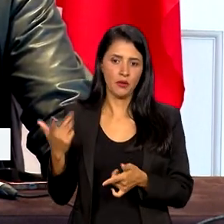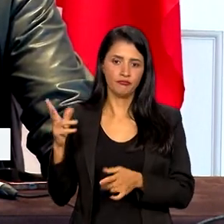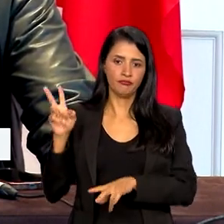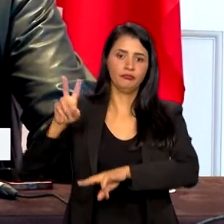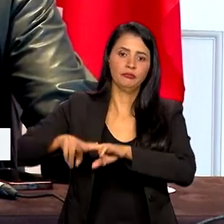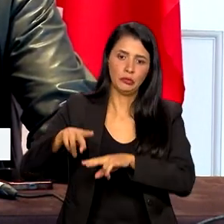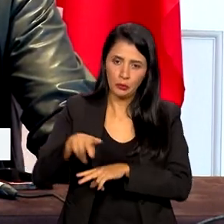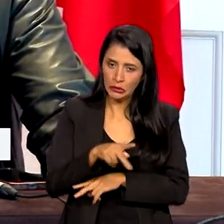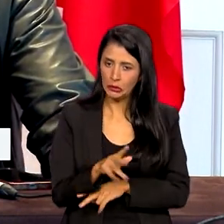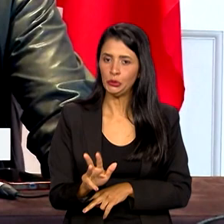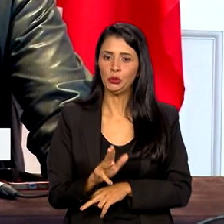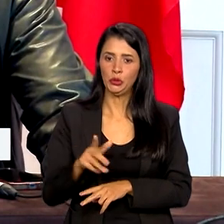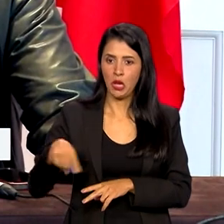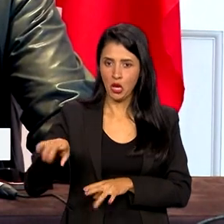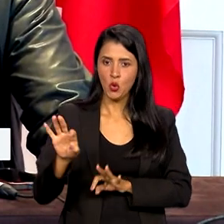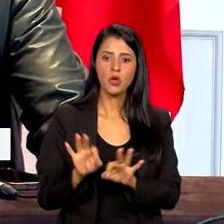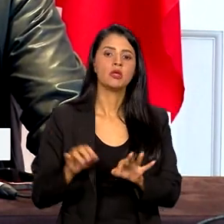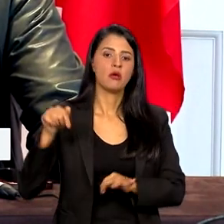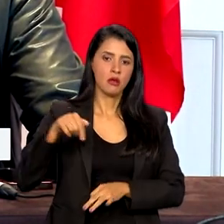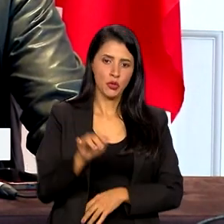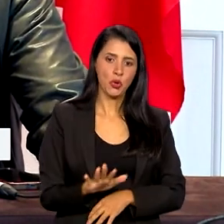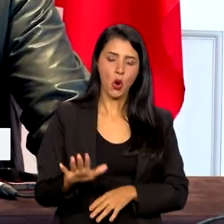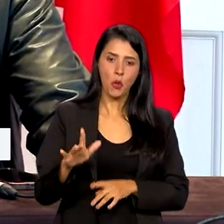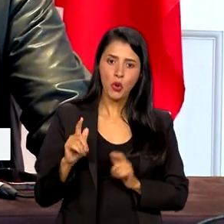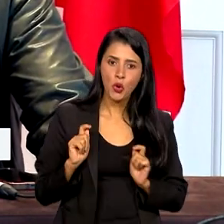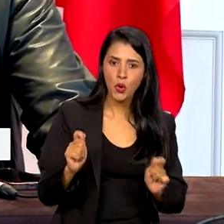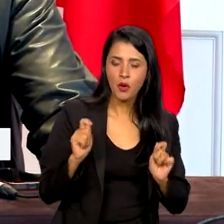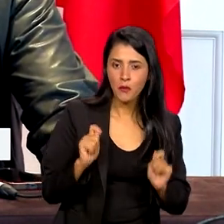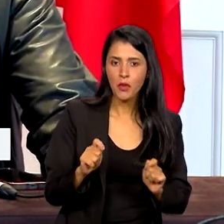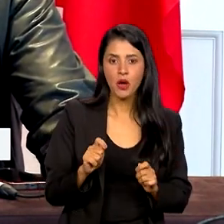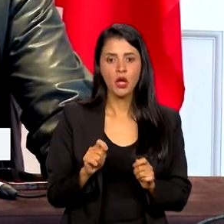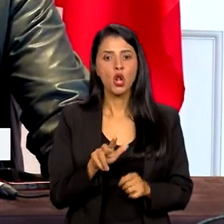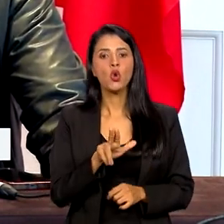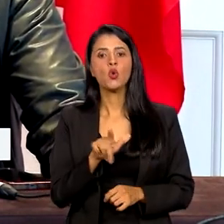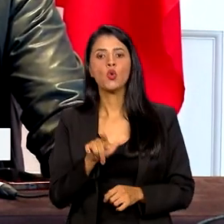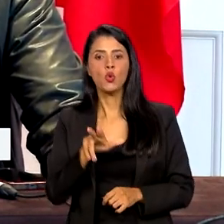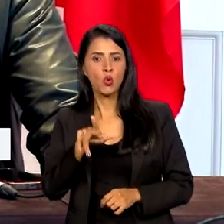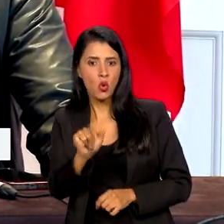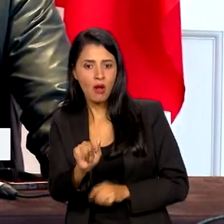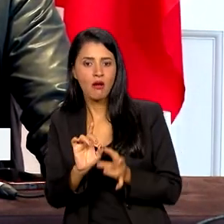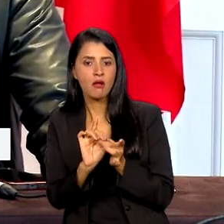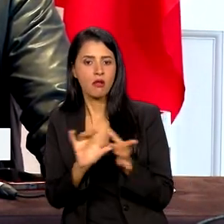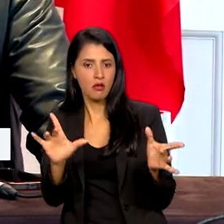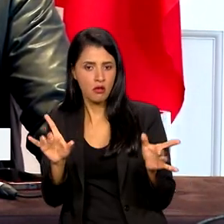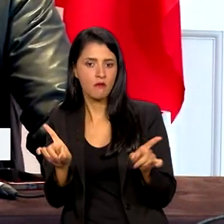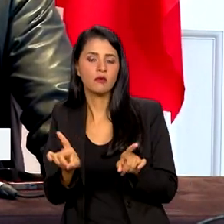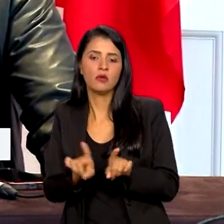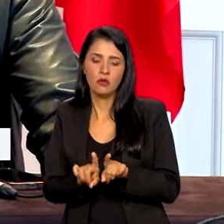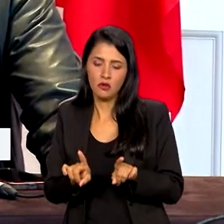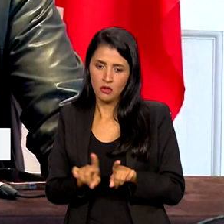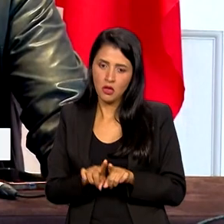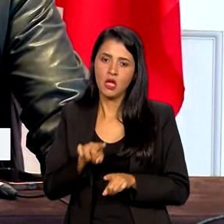onde eles organizaram aqui na Europa a campanha Lula Livre e a denúncia do Lofer no Brasil.